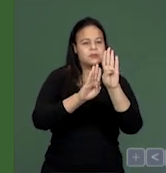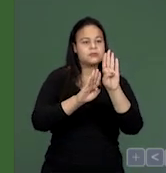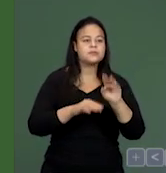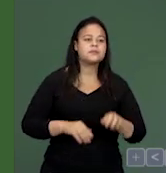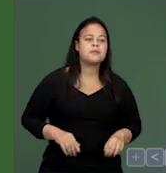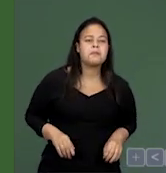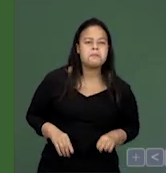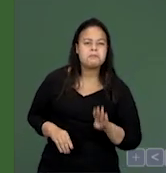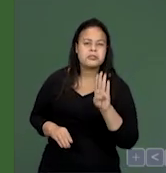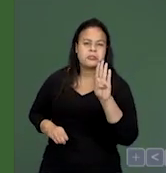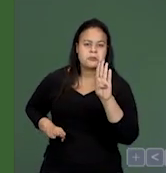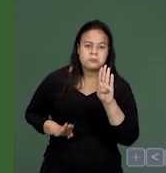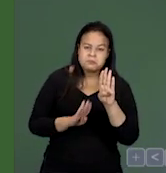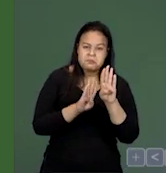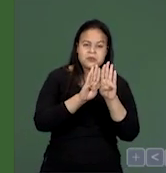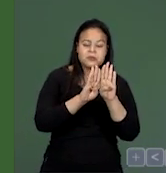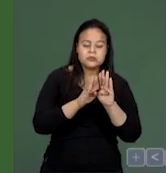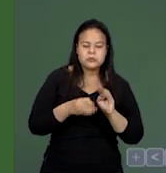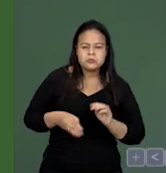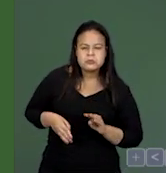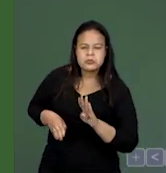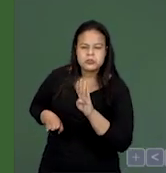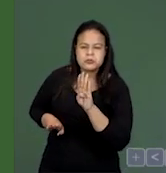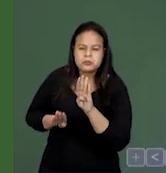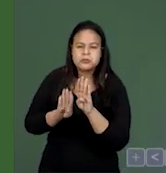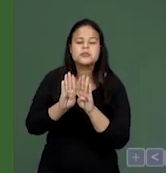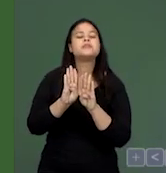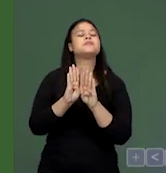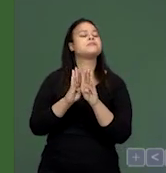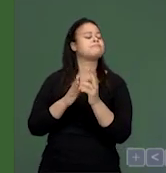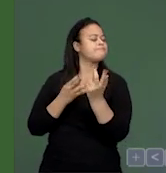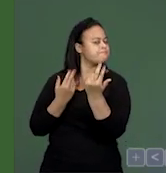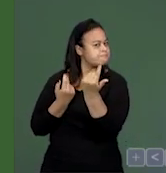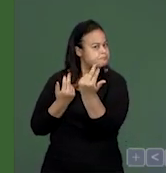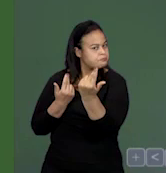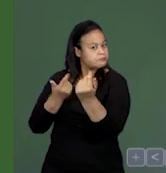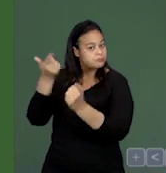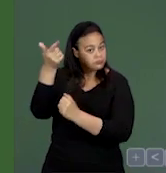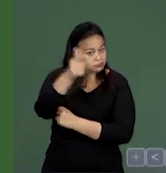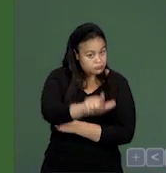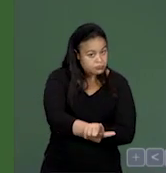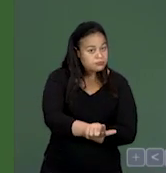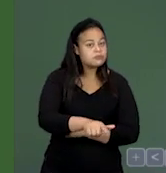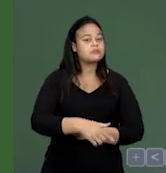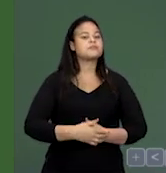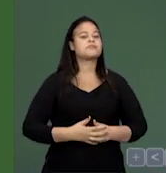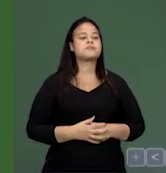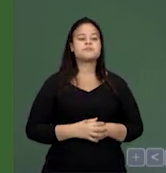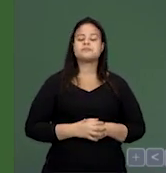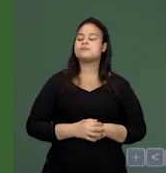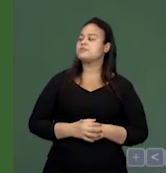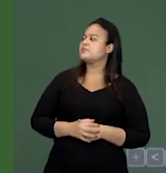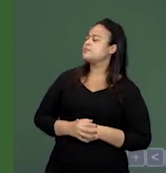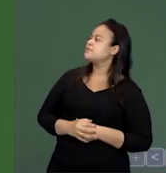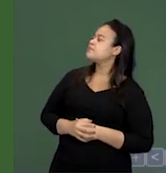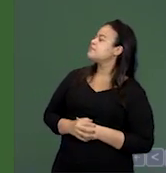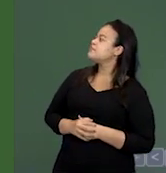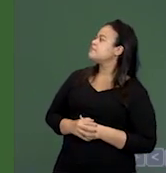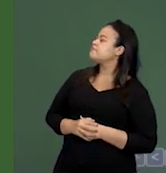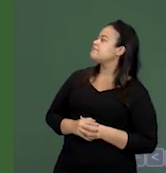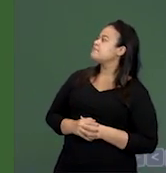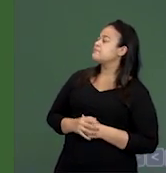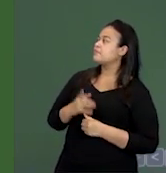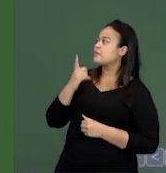Bzão, Bzinho, Bzinho, Bzinho. Mesma coisa. Bzão, Bzão,